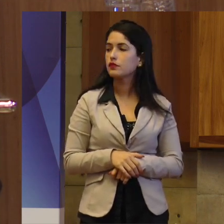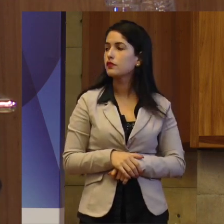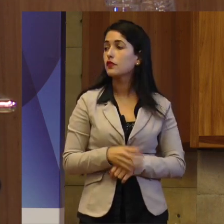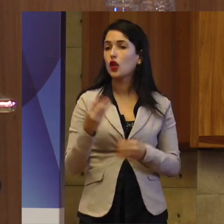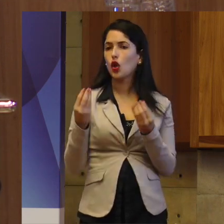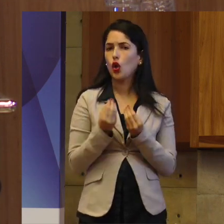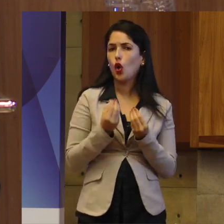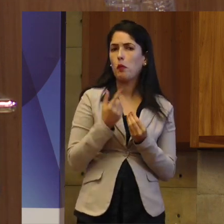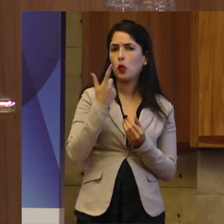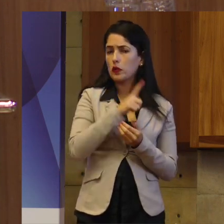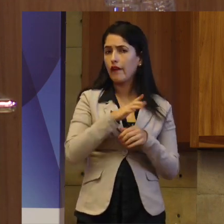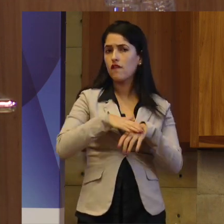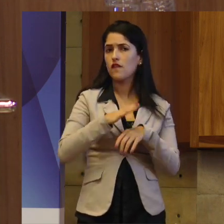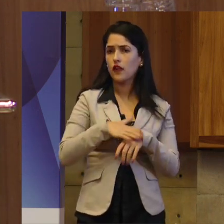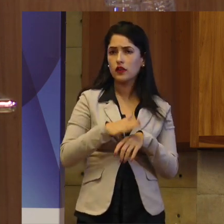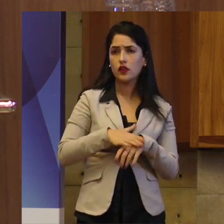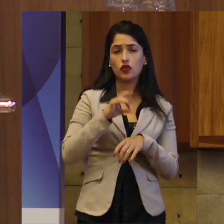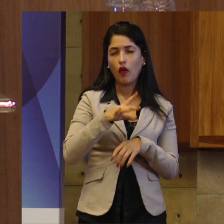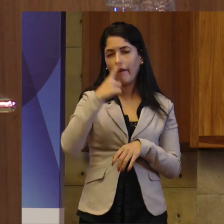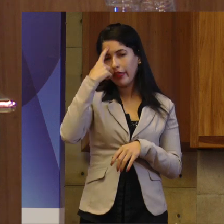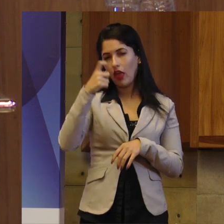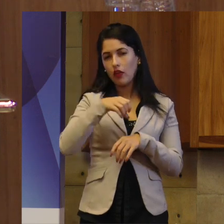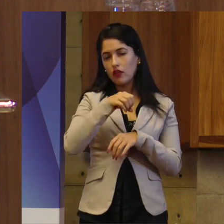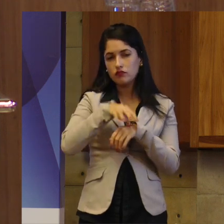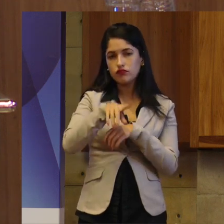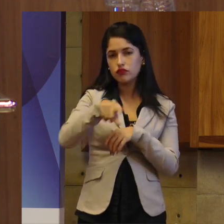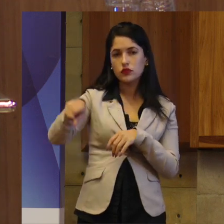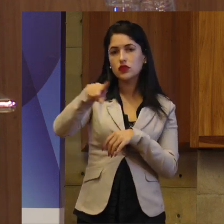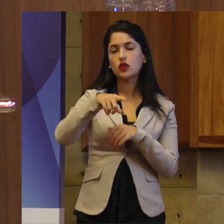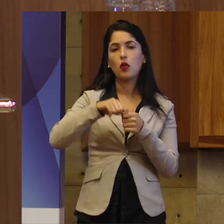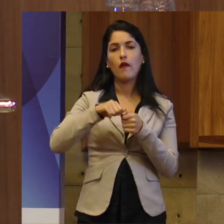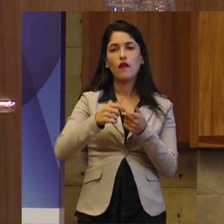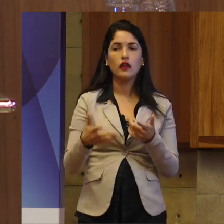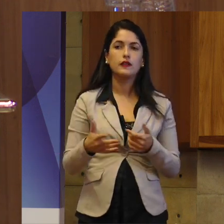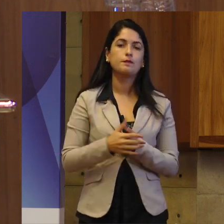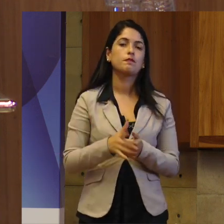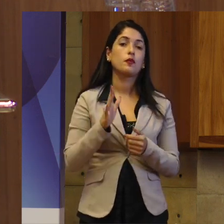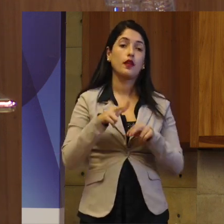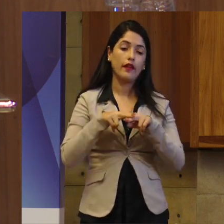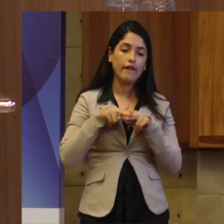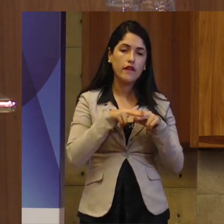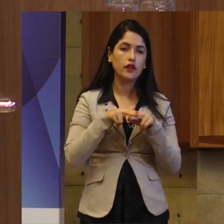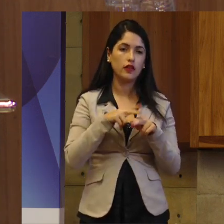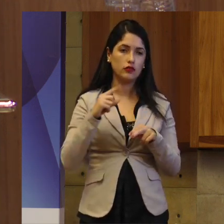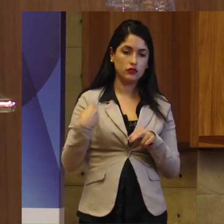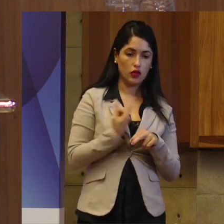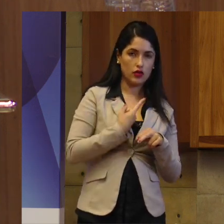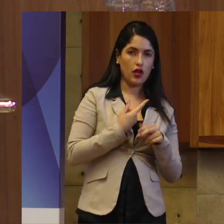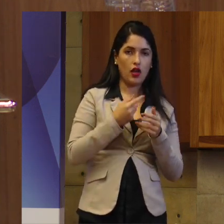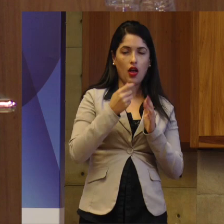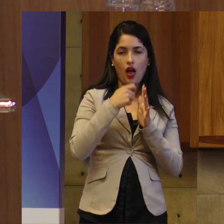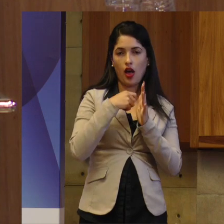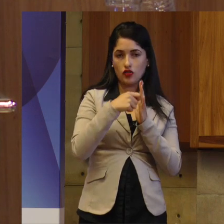Como fazemos isso? Só para dar uma ideia do que a gente faz. Eu fiz uma pequena revisão da nossa agenda de 2019, a gente já